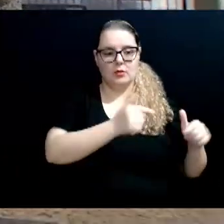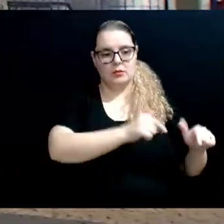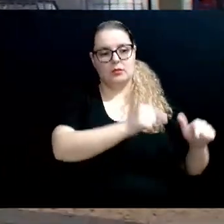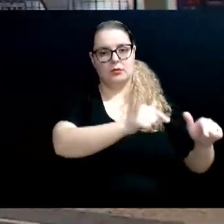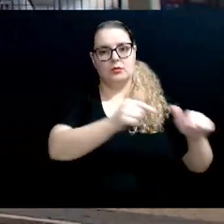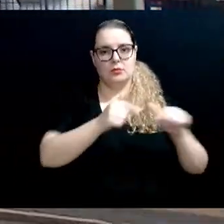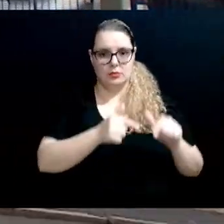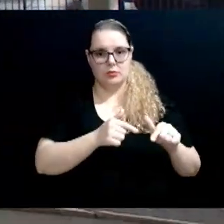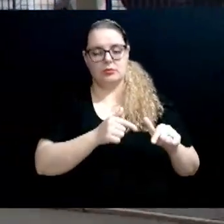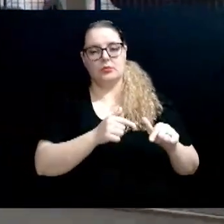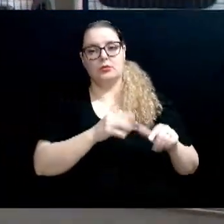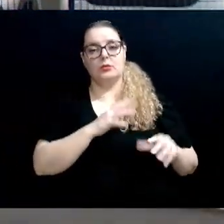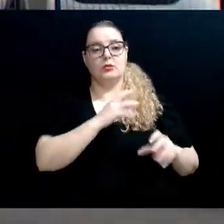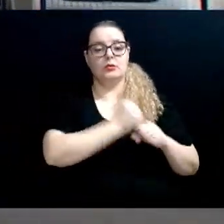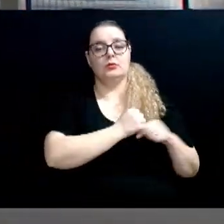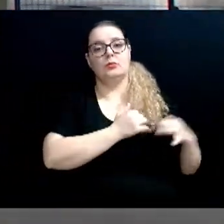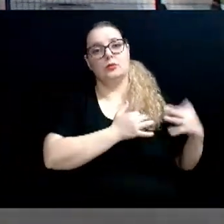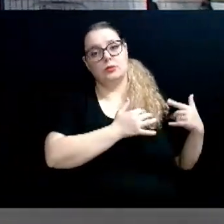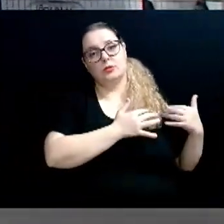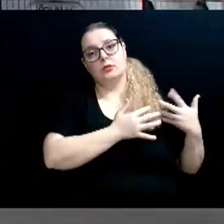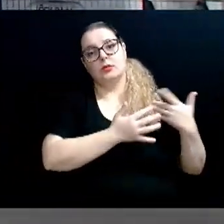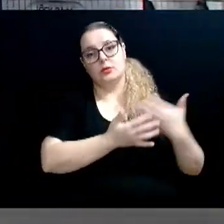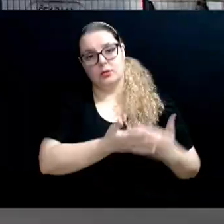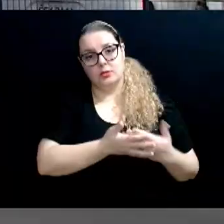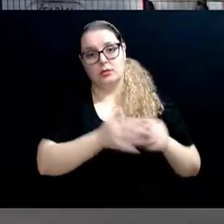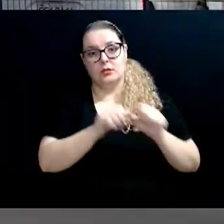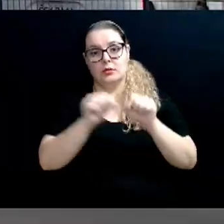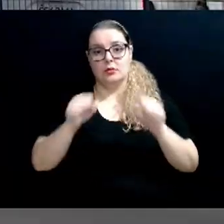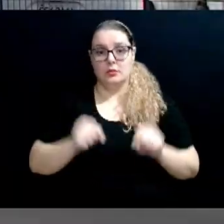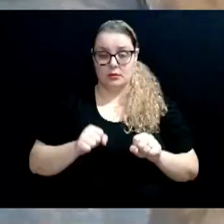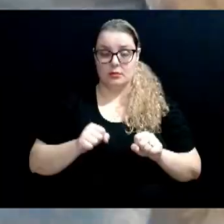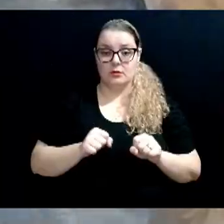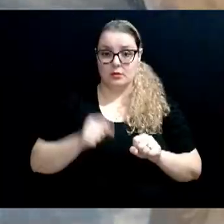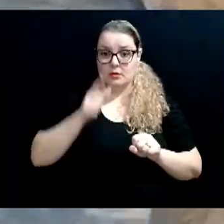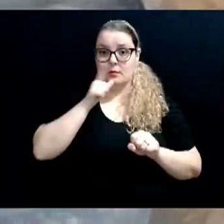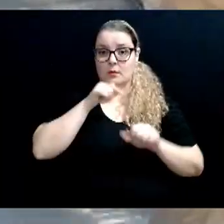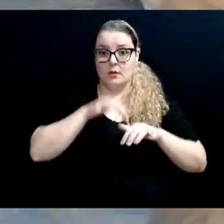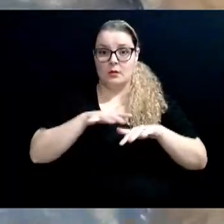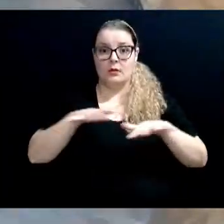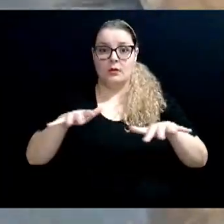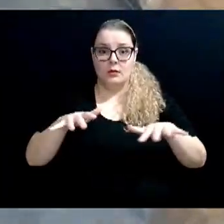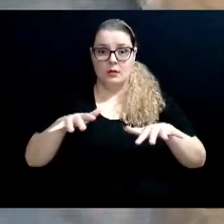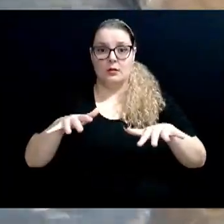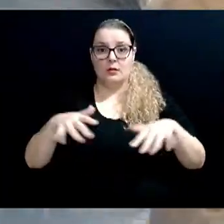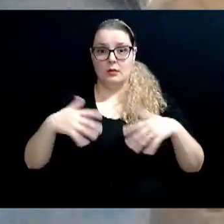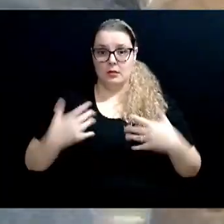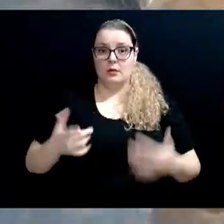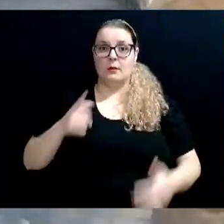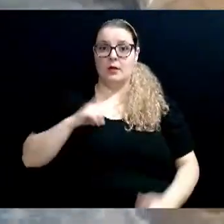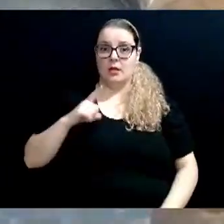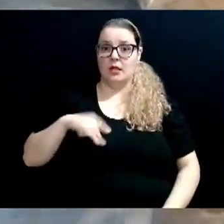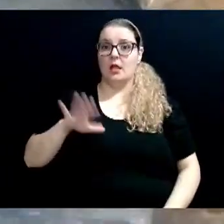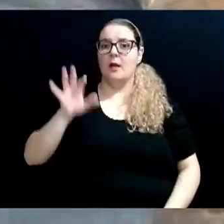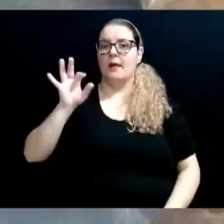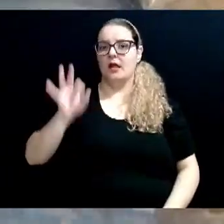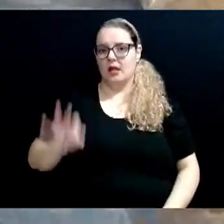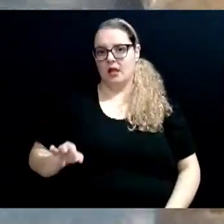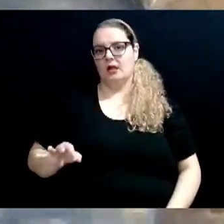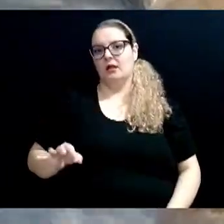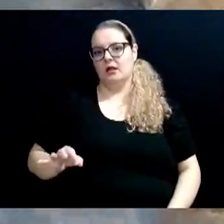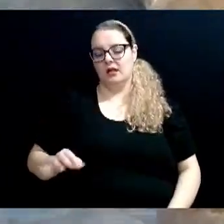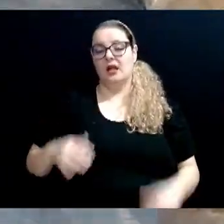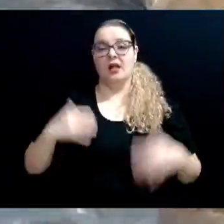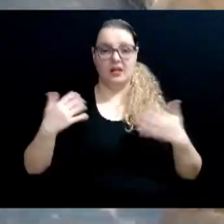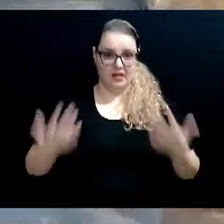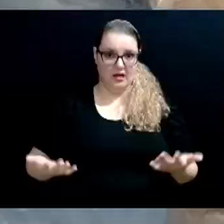o processo do sistema de abastecimento de água, para que esse controle tenha muito mais assertividade. Então, tudo